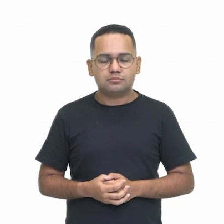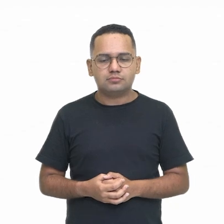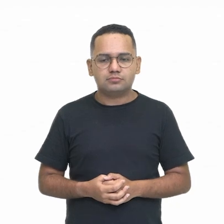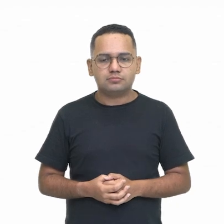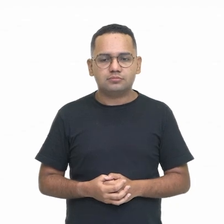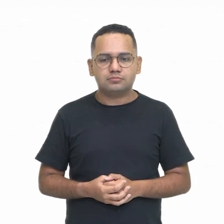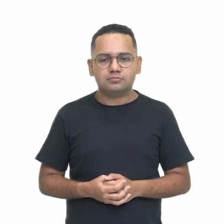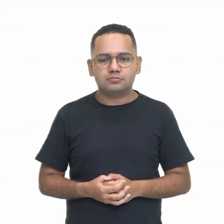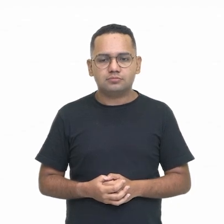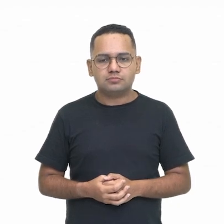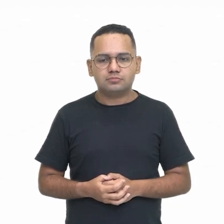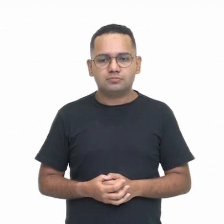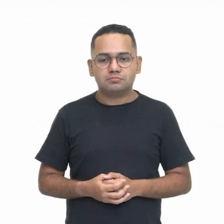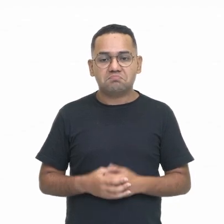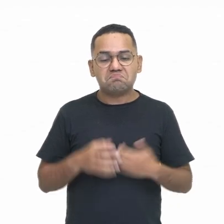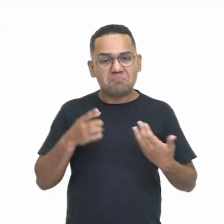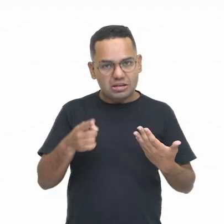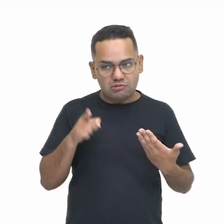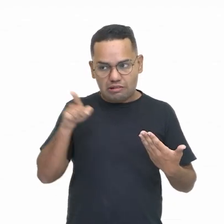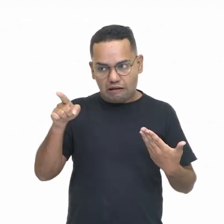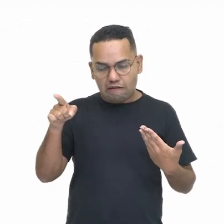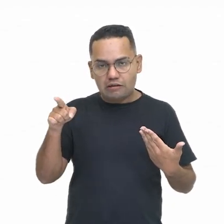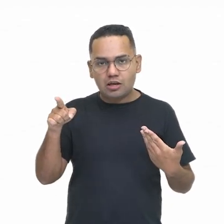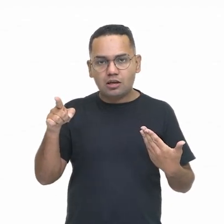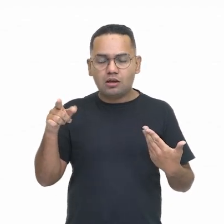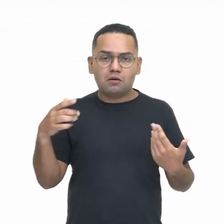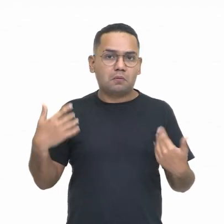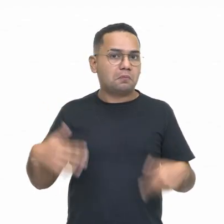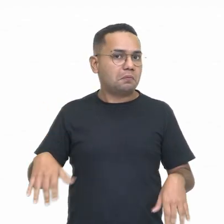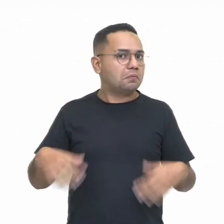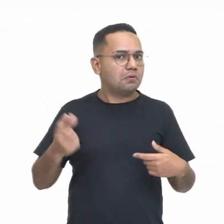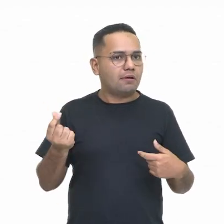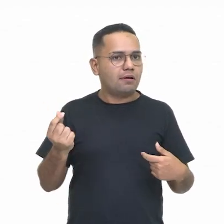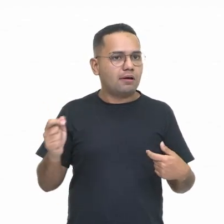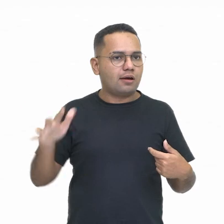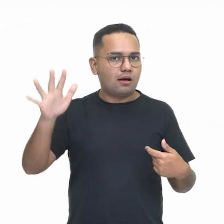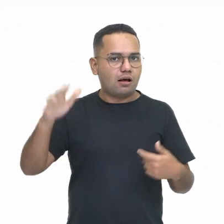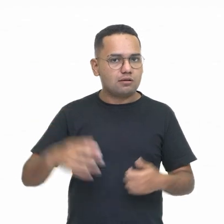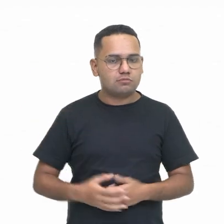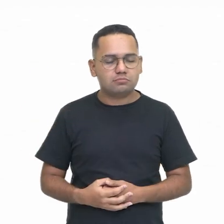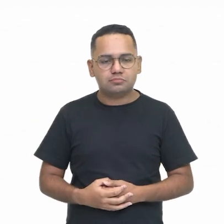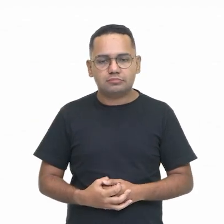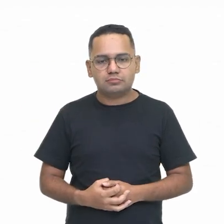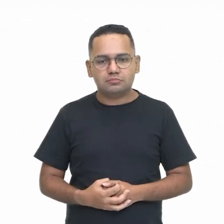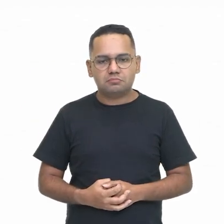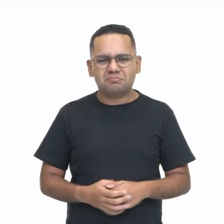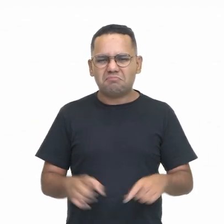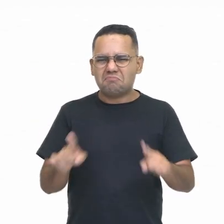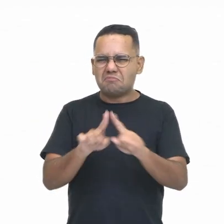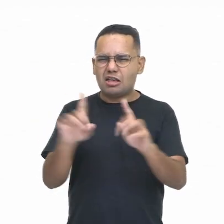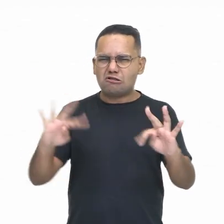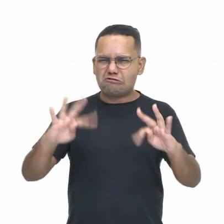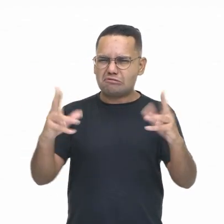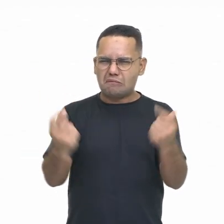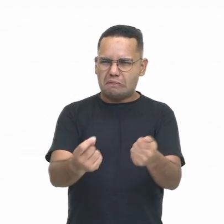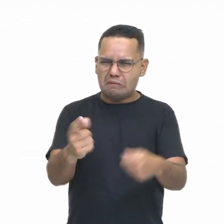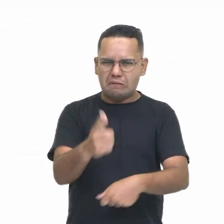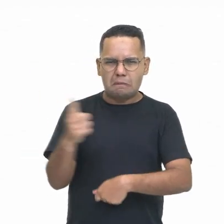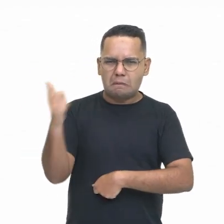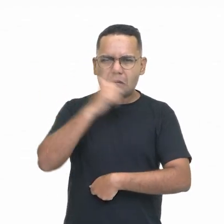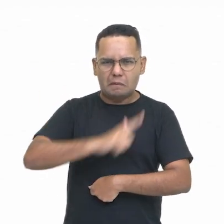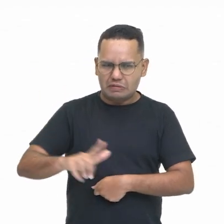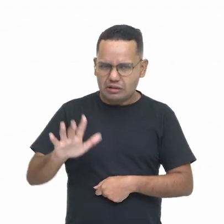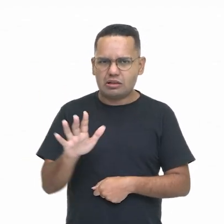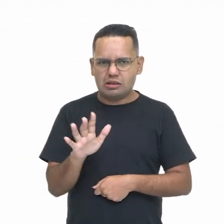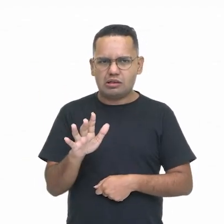era um processo muito caro. Então, não era um processo, né, que todo e qualquer,